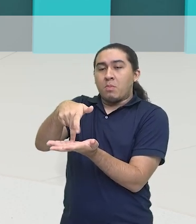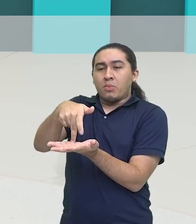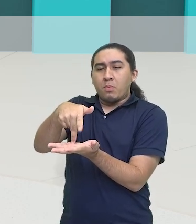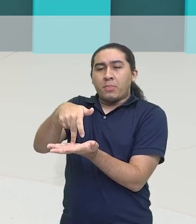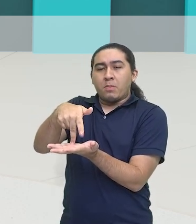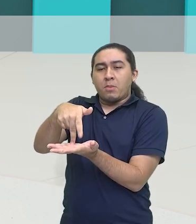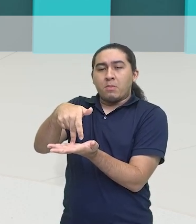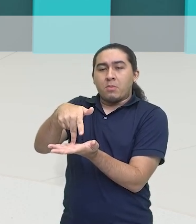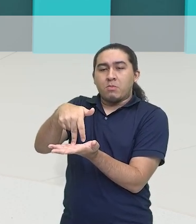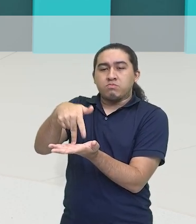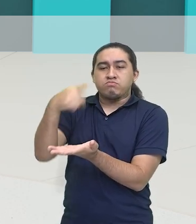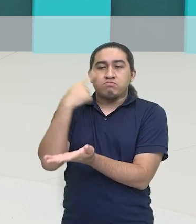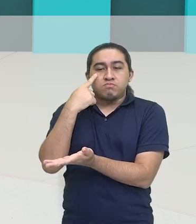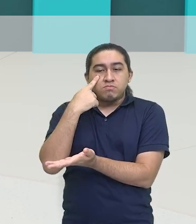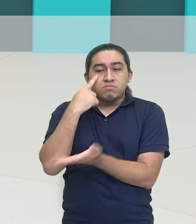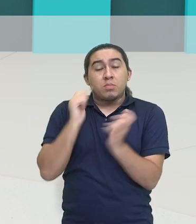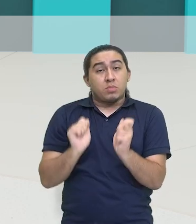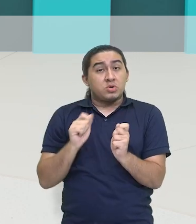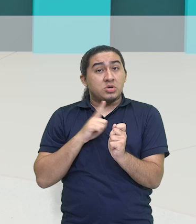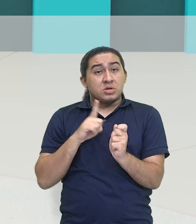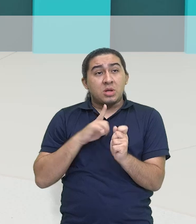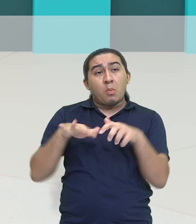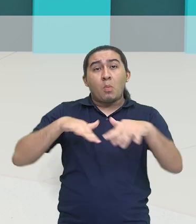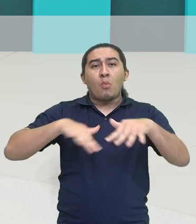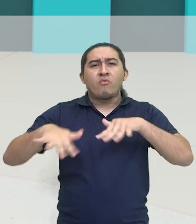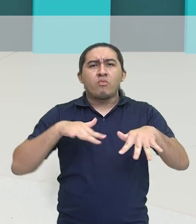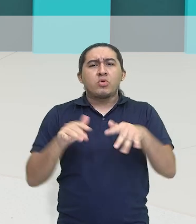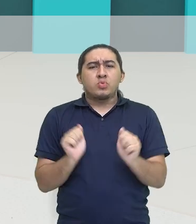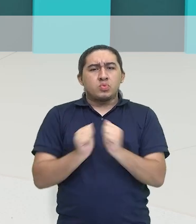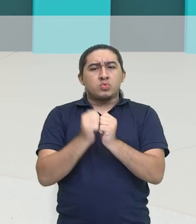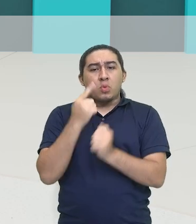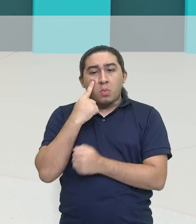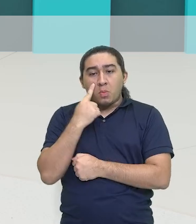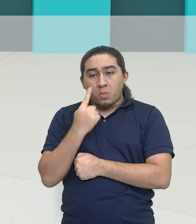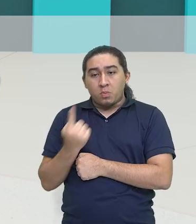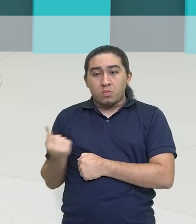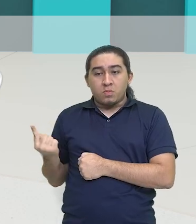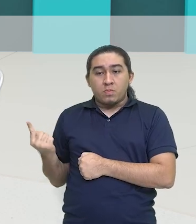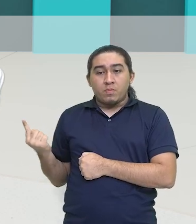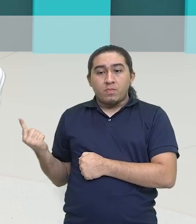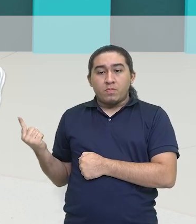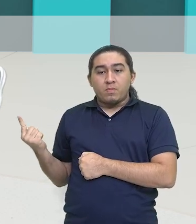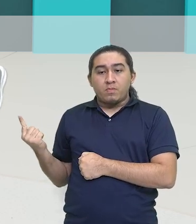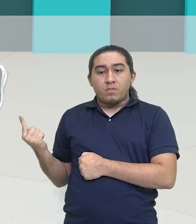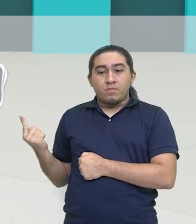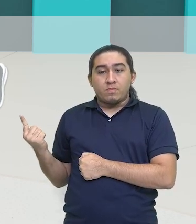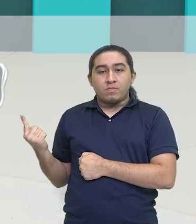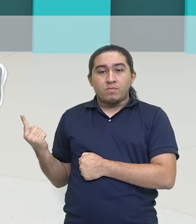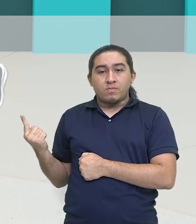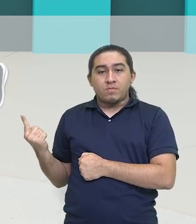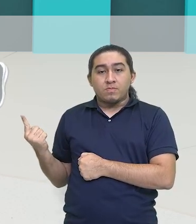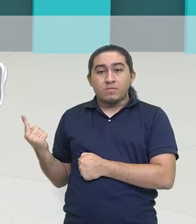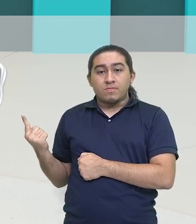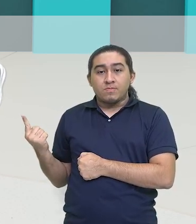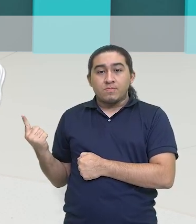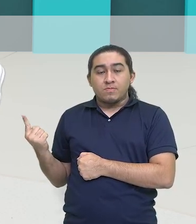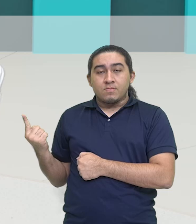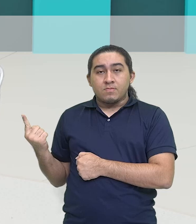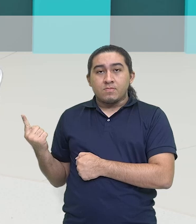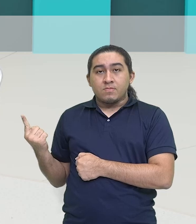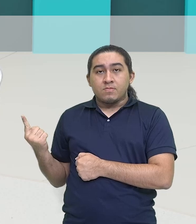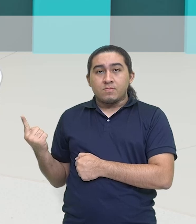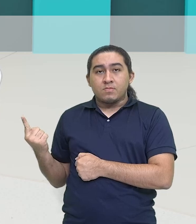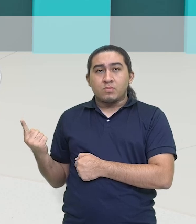faz, pode se apoiar aí na cadeira, na mesa. Faz assim junto comigo aqui assim, ó. Estica a perna para